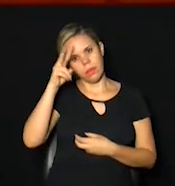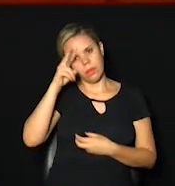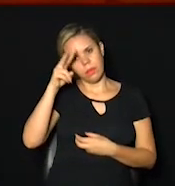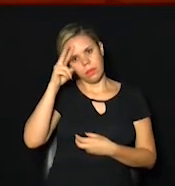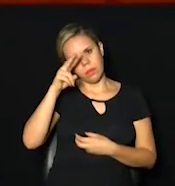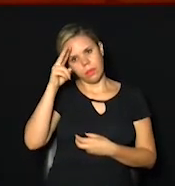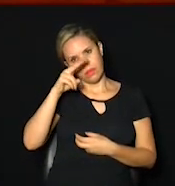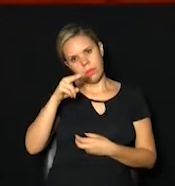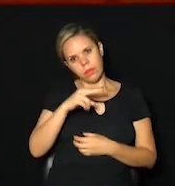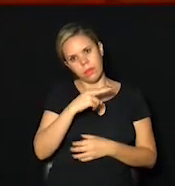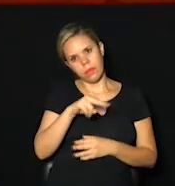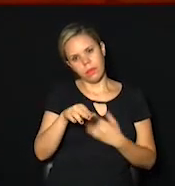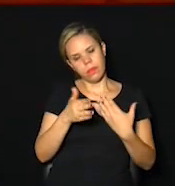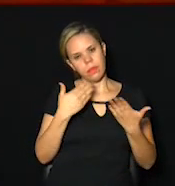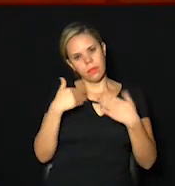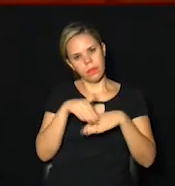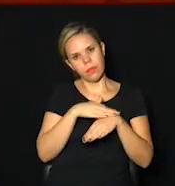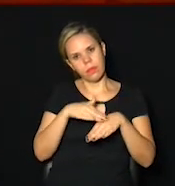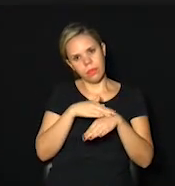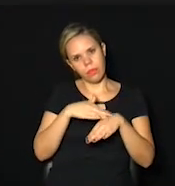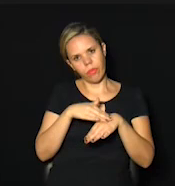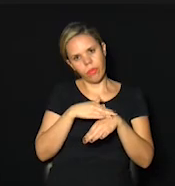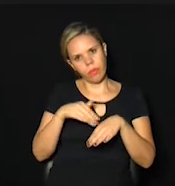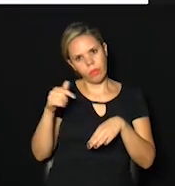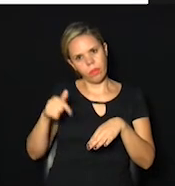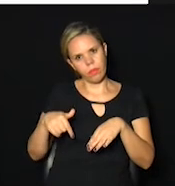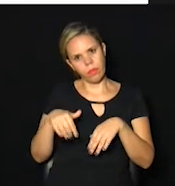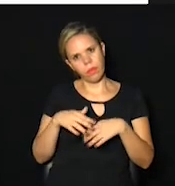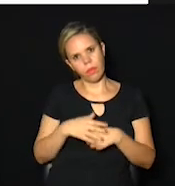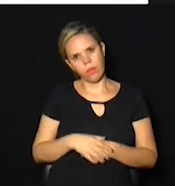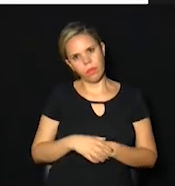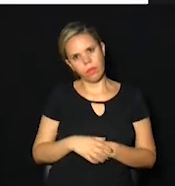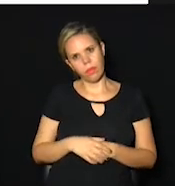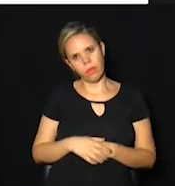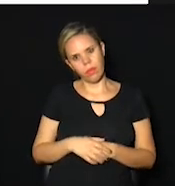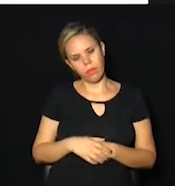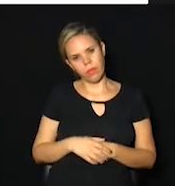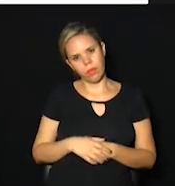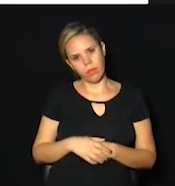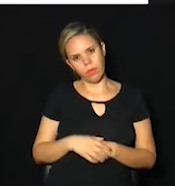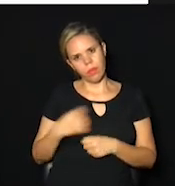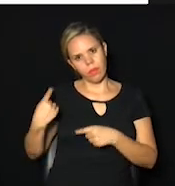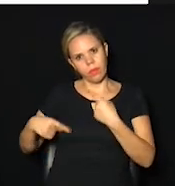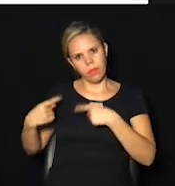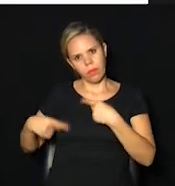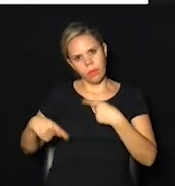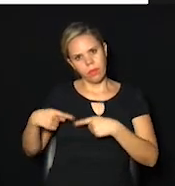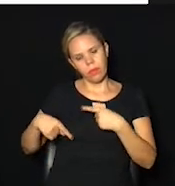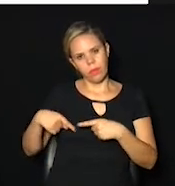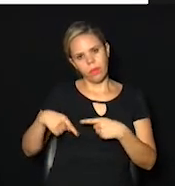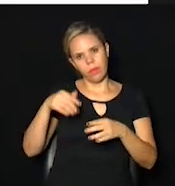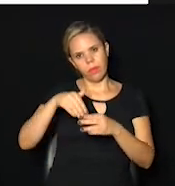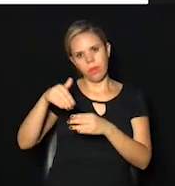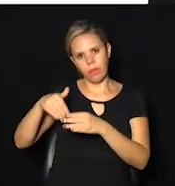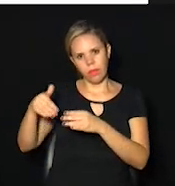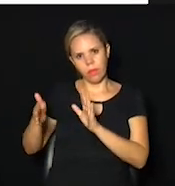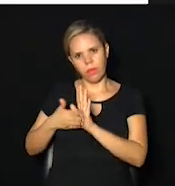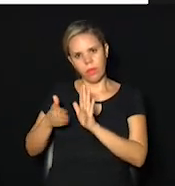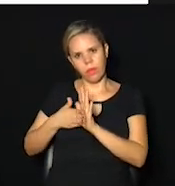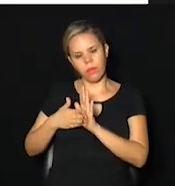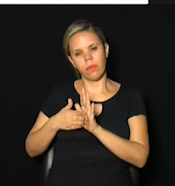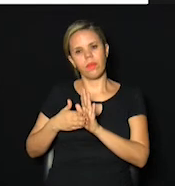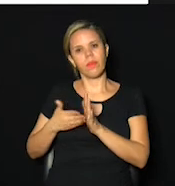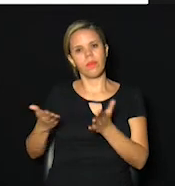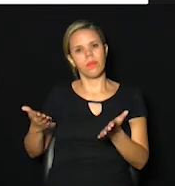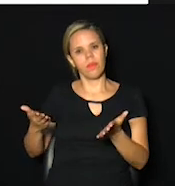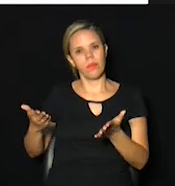deste bate-papo, dessa nossa conversa, política, eleição e marketing. Política é